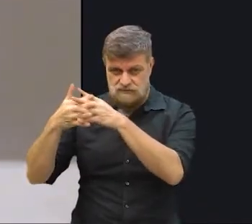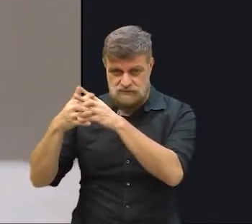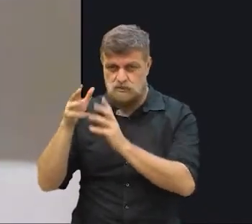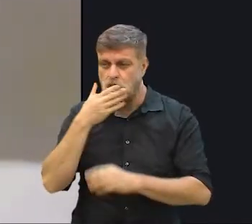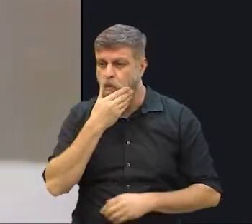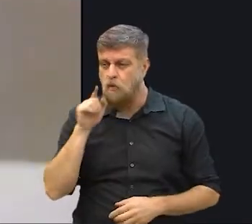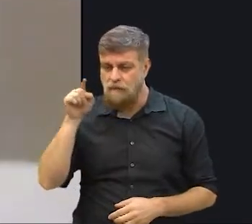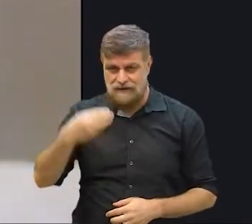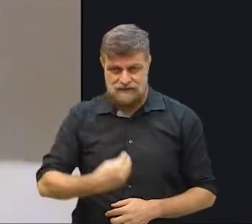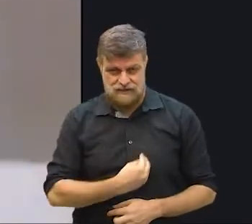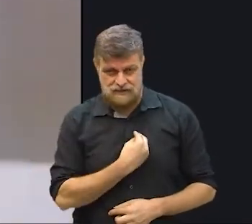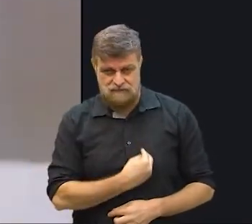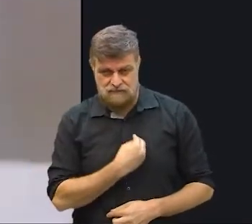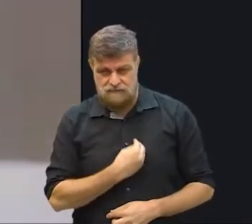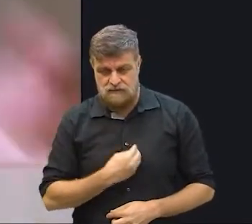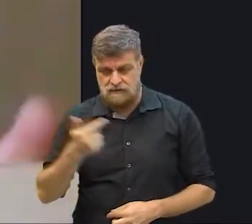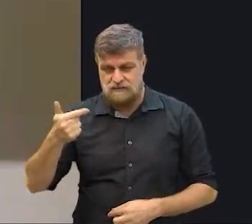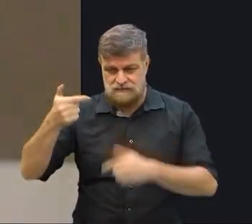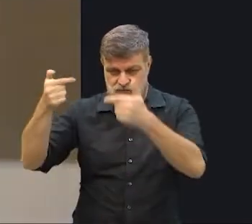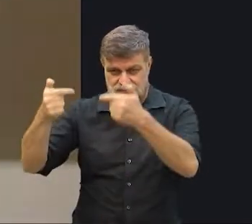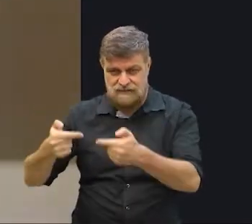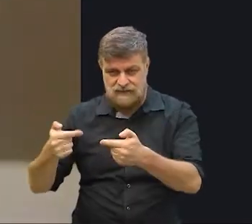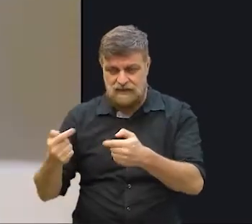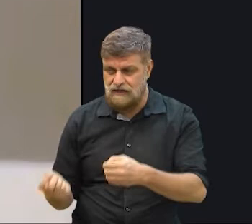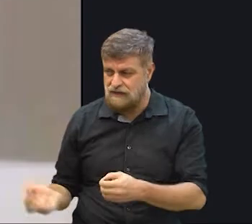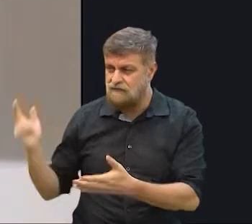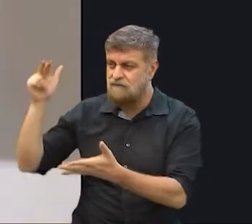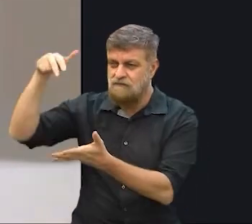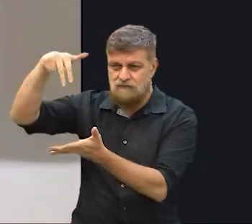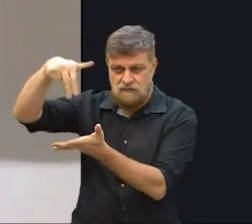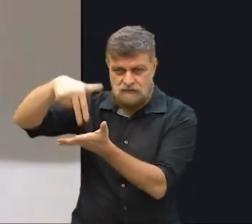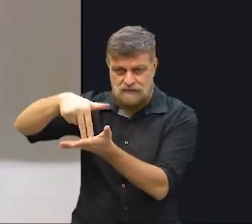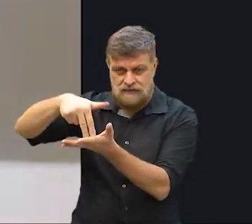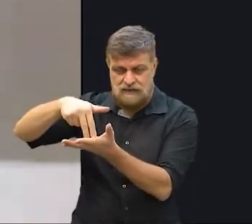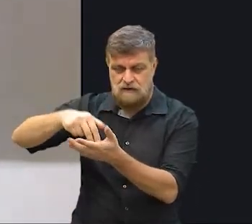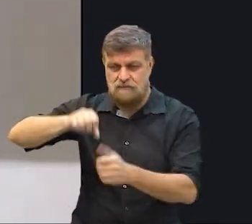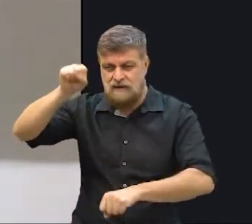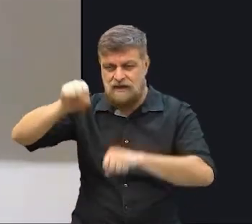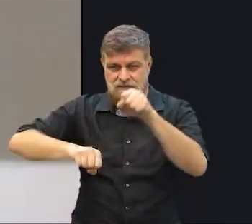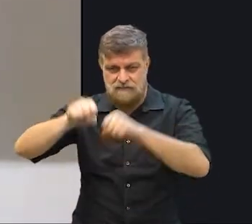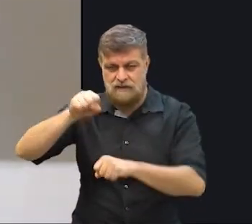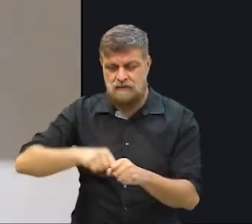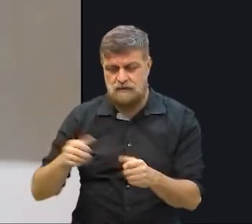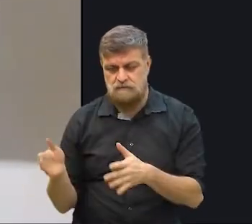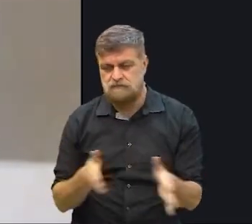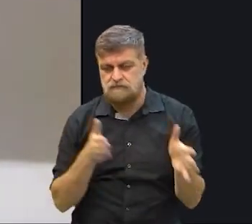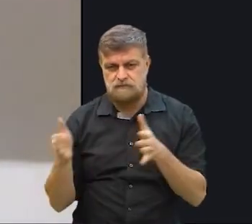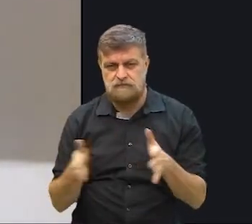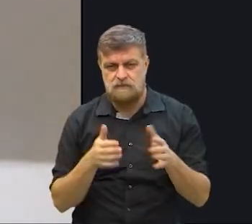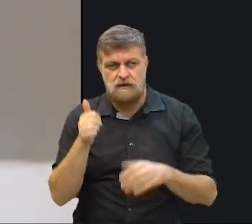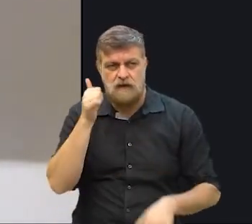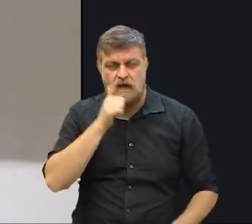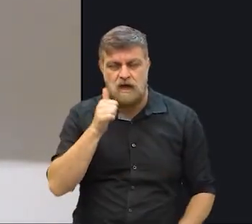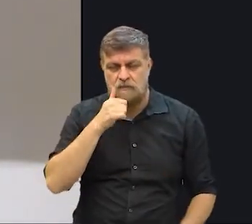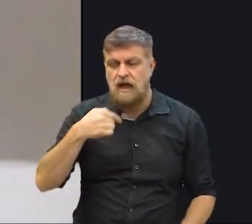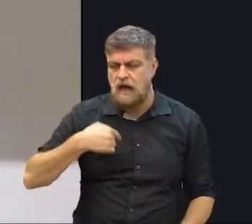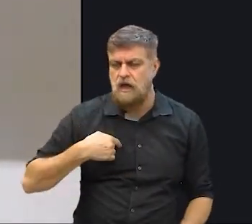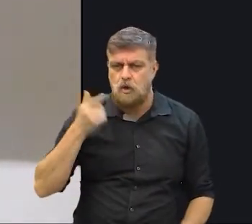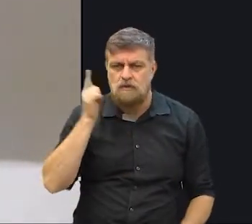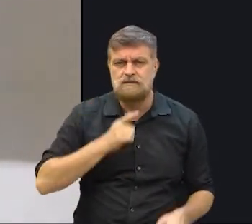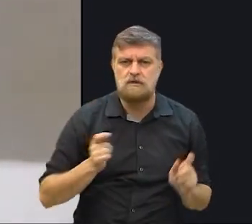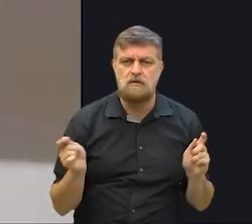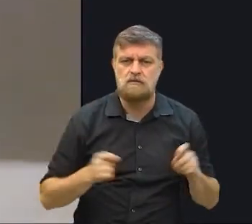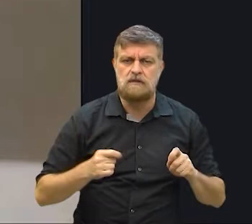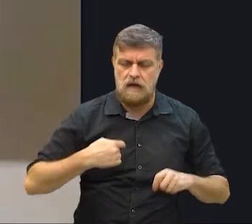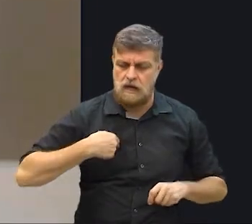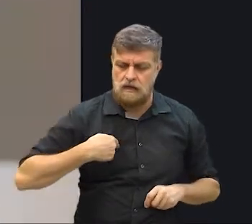quando muitos americanos, os homens que sobreviveram na Segunda Guerra Mundial, voltaram para as indústrias, as mulheres